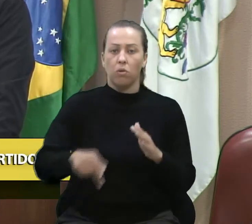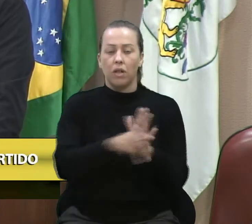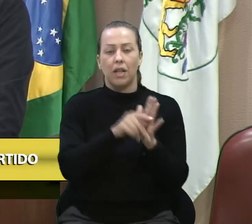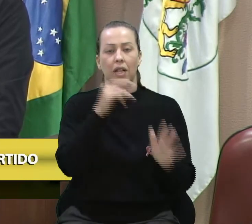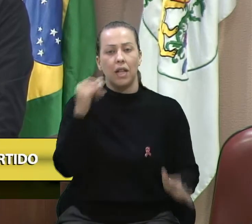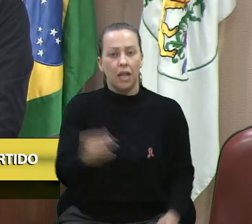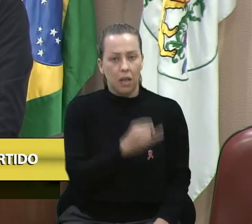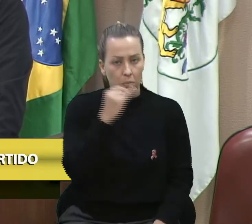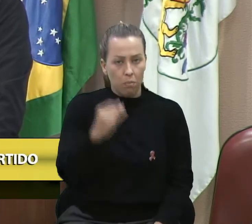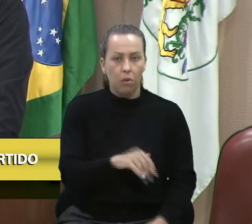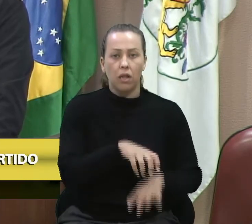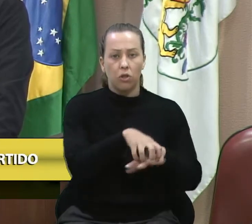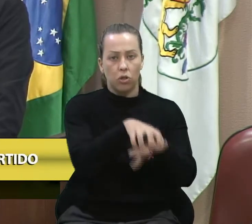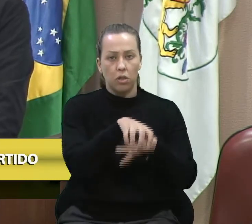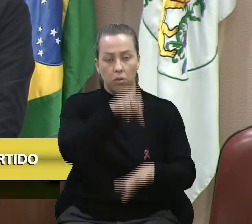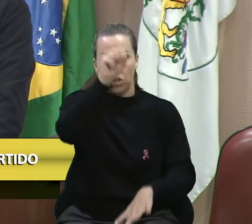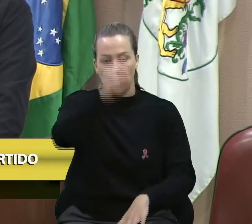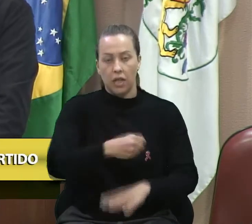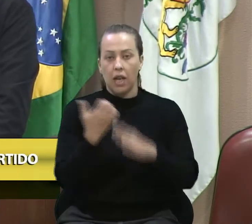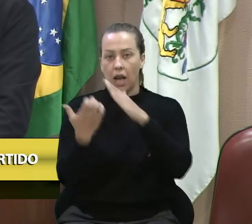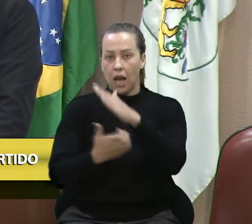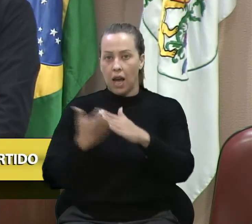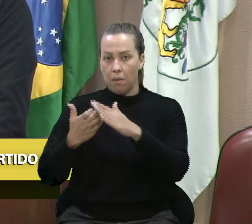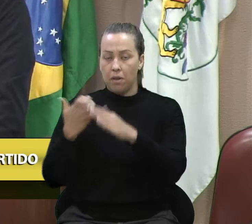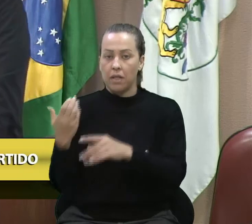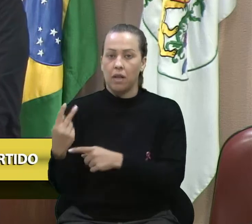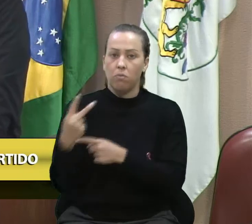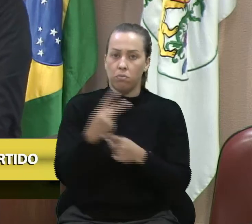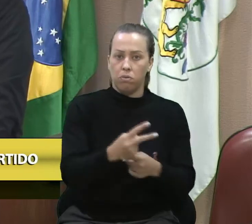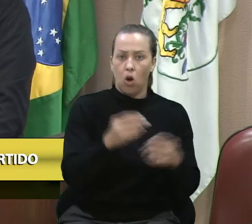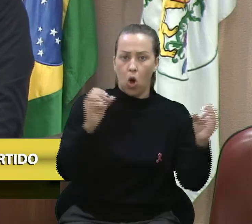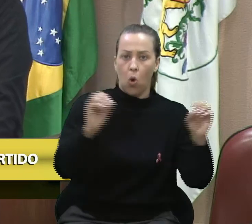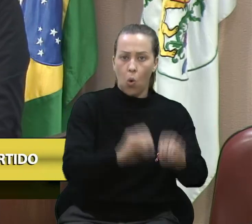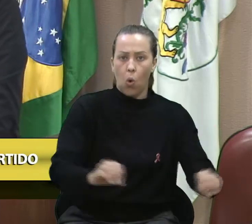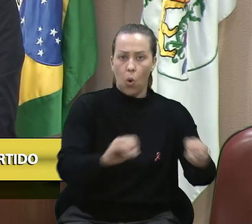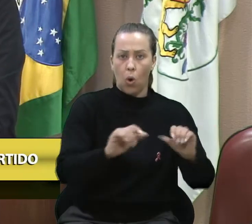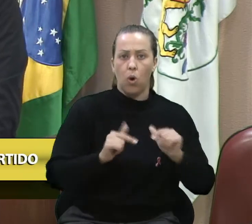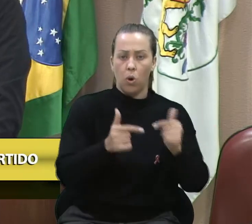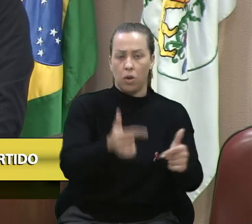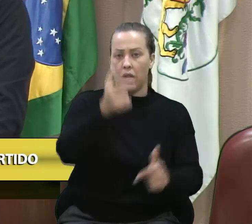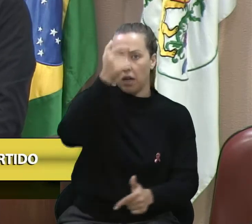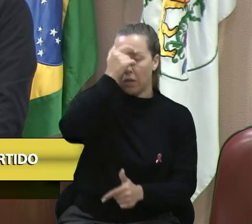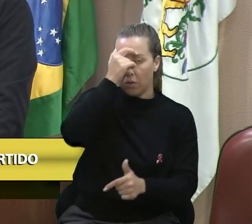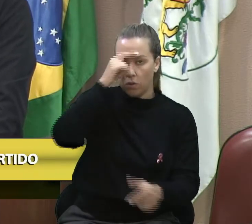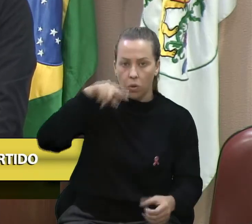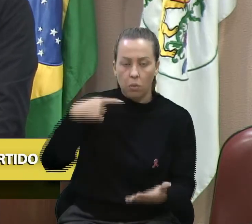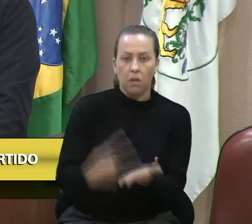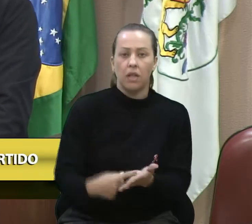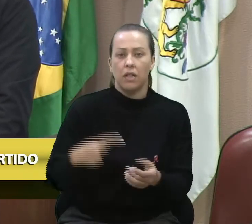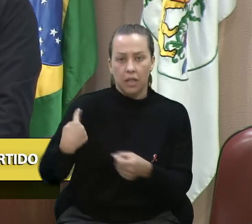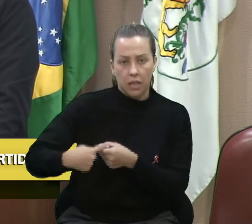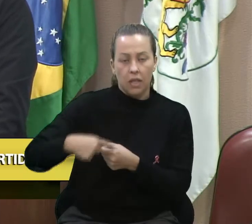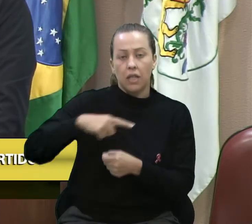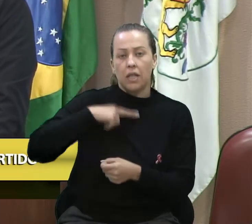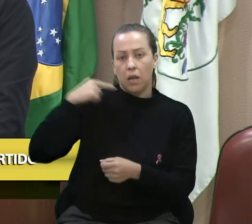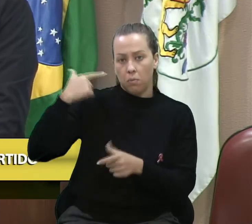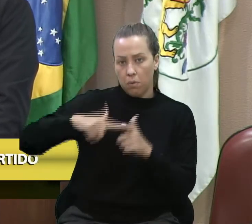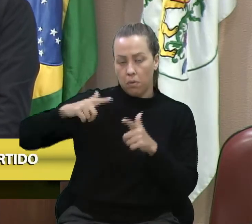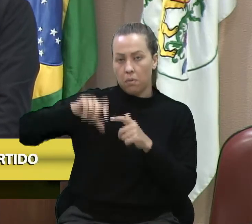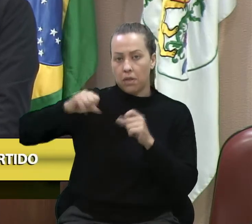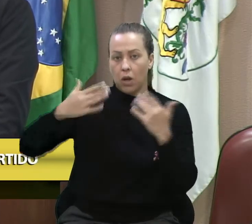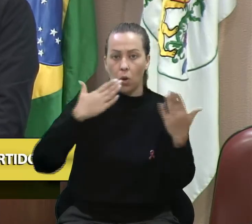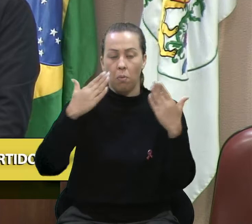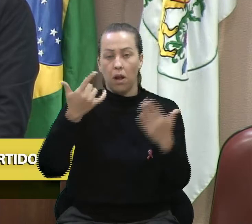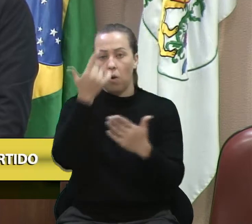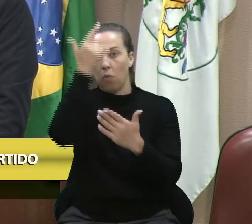essencial. Eu acho que a empresa privada presta um ótimo serviço, eu acho que isso aí é consenso na cidade. Existem problemas sim, mas ao compararmos com